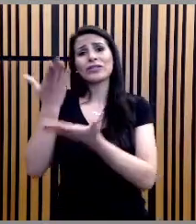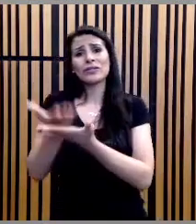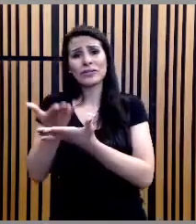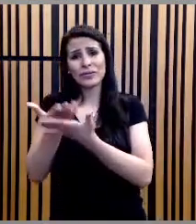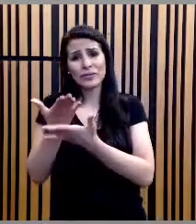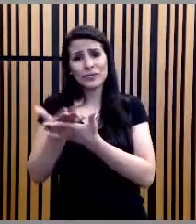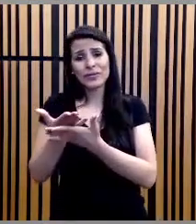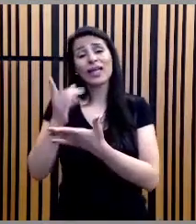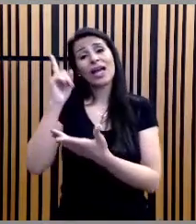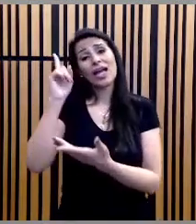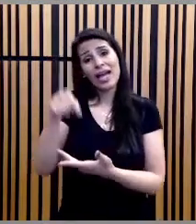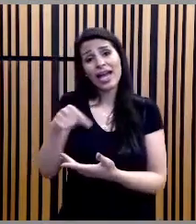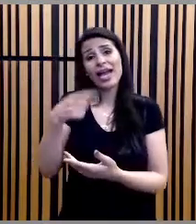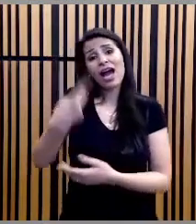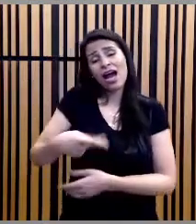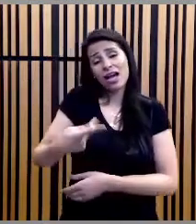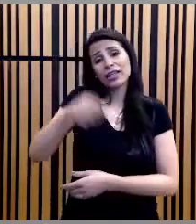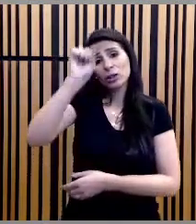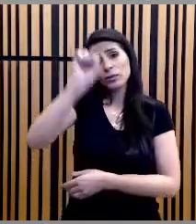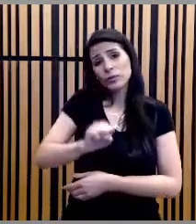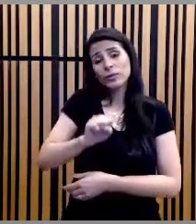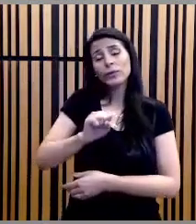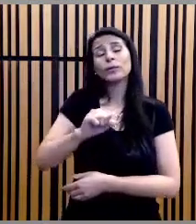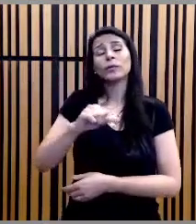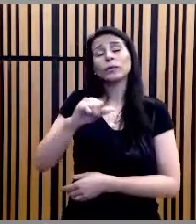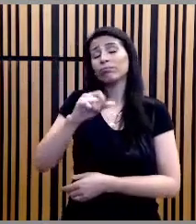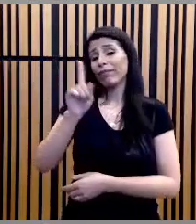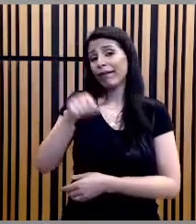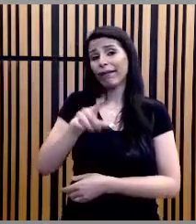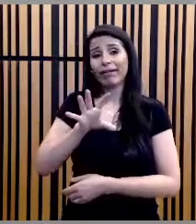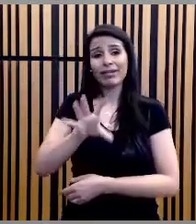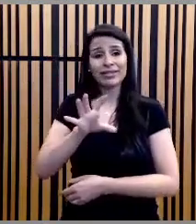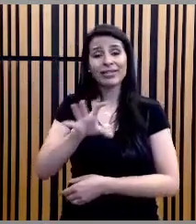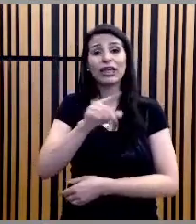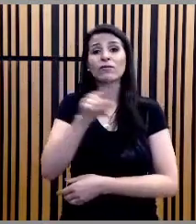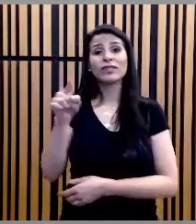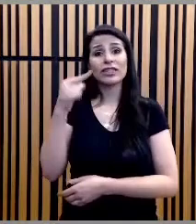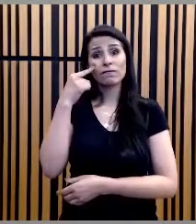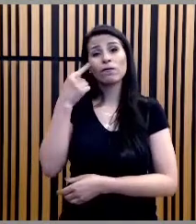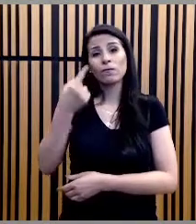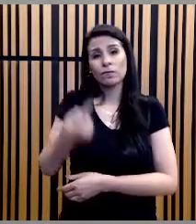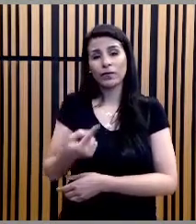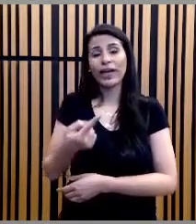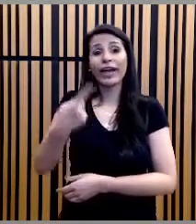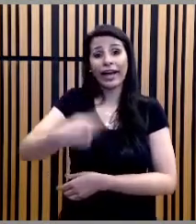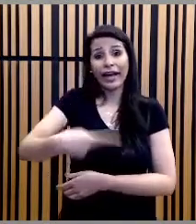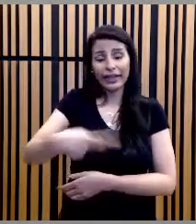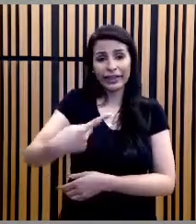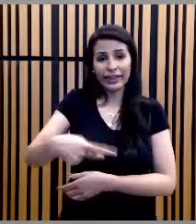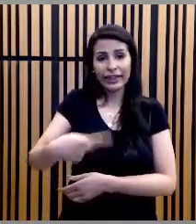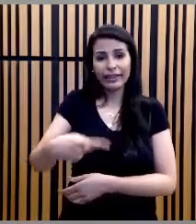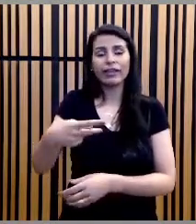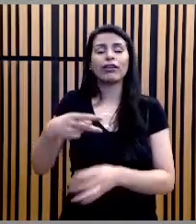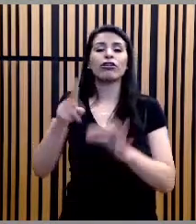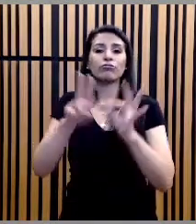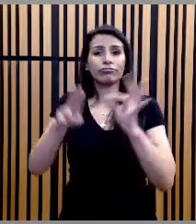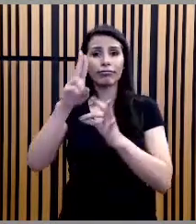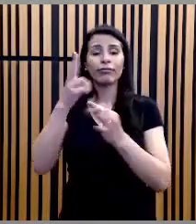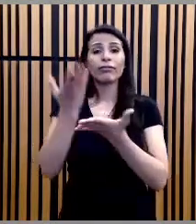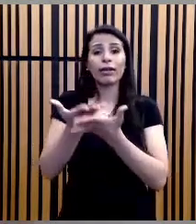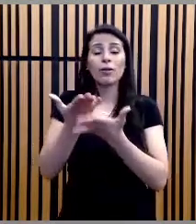nossa realidade aqui no Sul, né? Vocês vão ver, quando vocês tiverem a oportunidade de ir ao campus, que o nosso campus é quase 100%